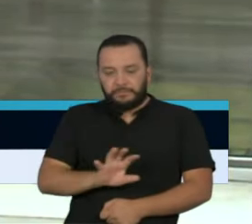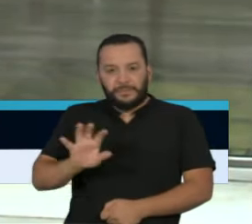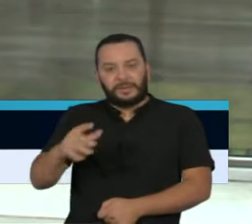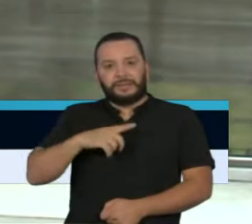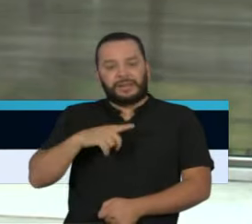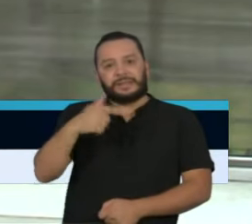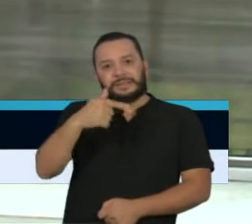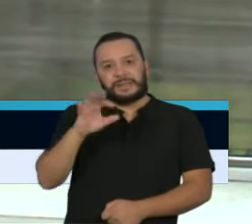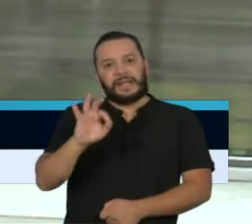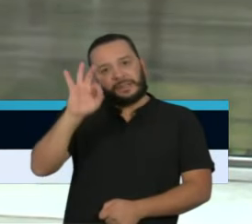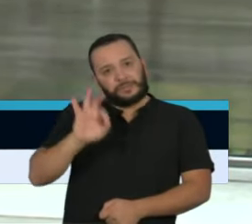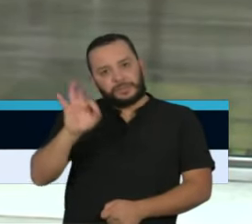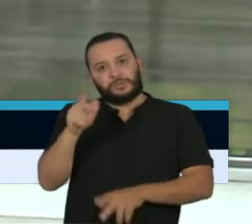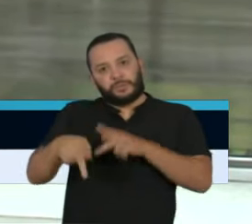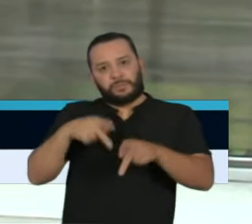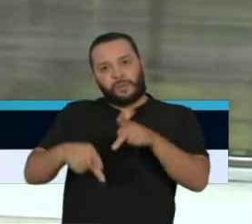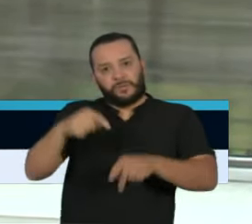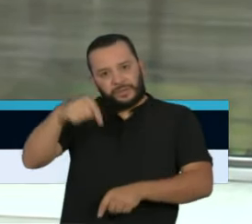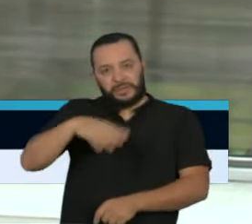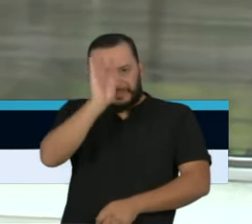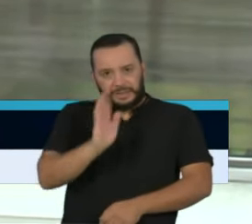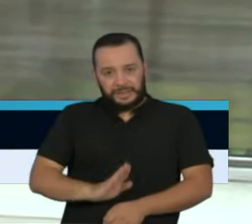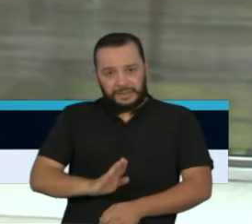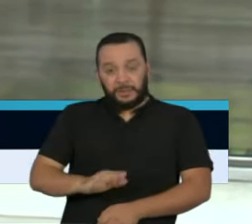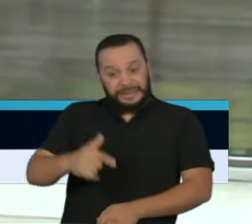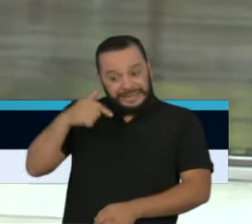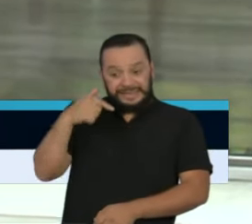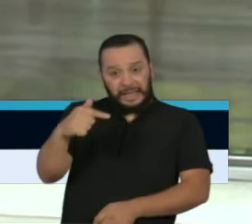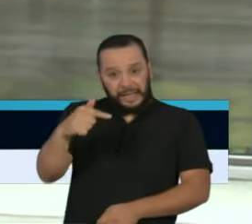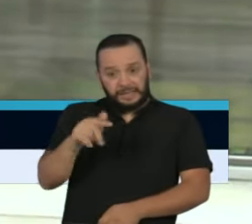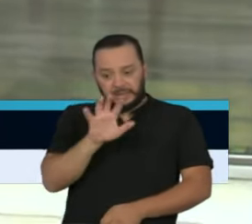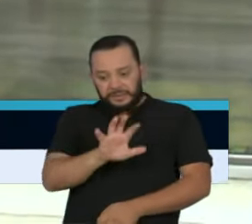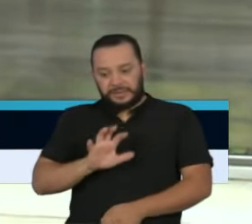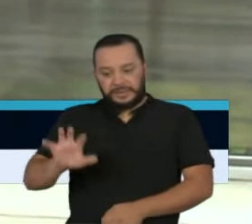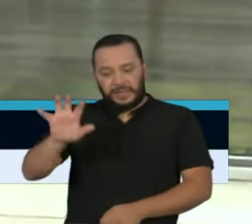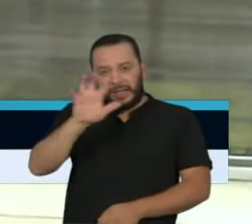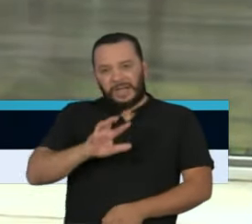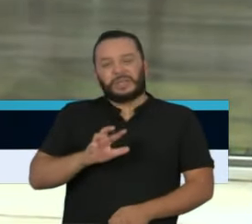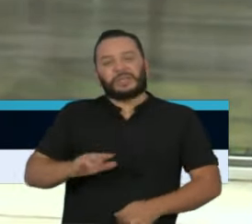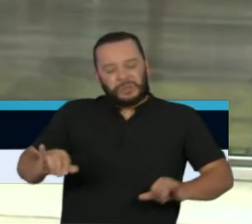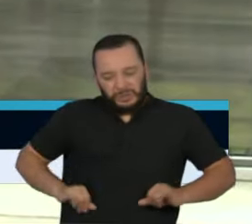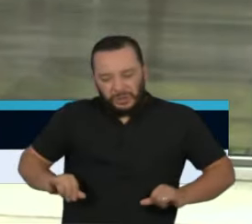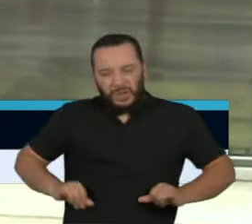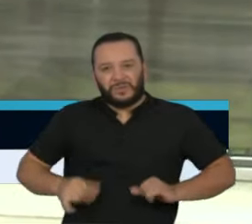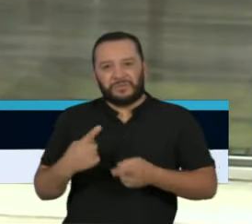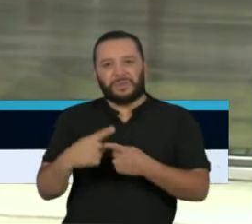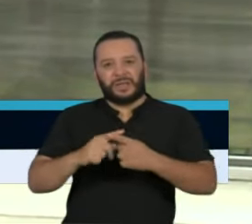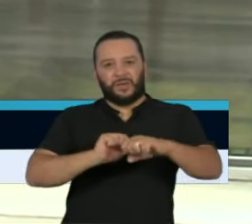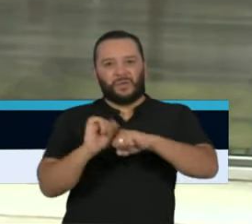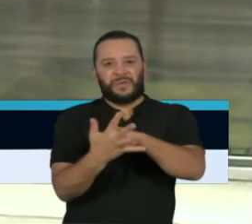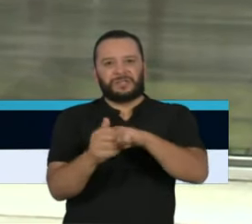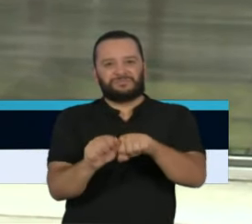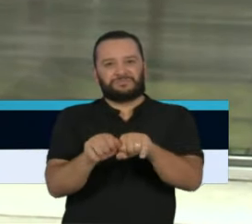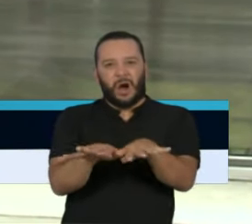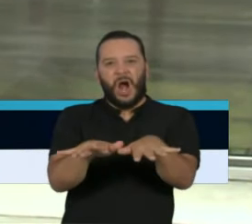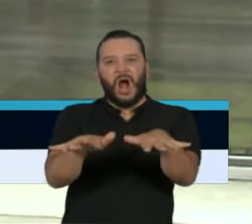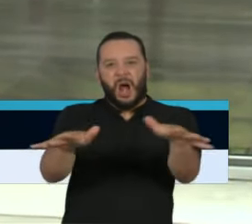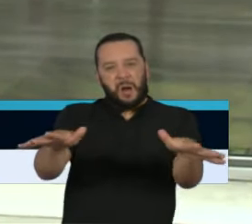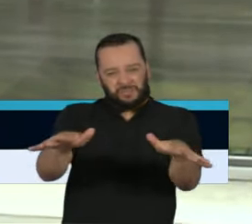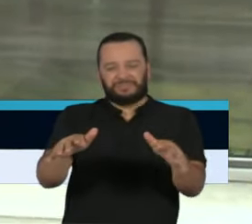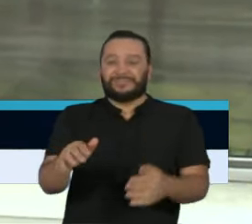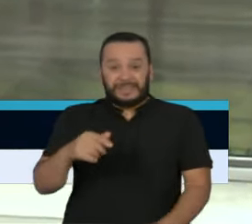a população brasileira. Estes 7 estados são os que mais estão sofrendo com a Covid-19.